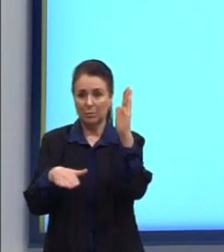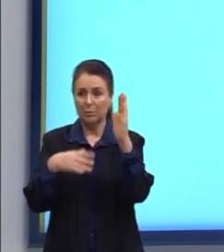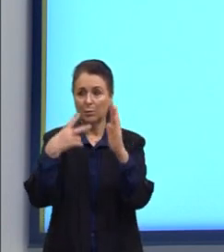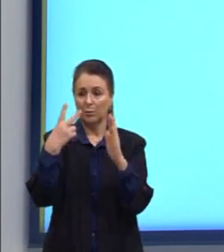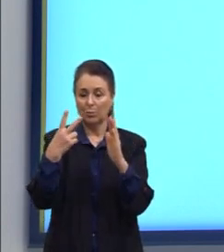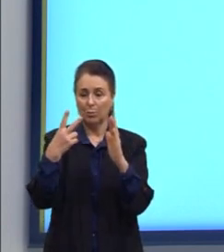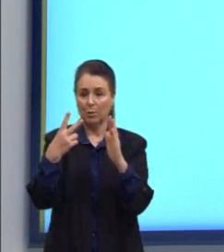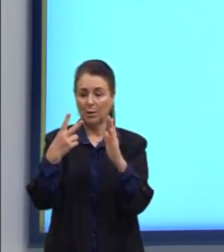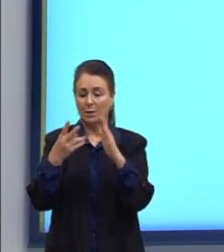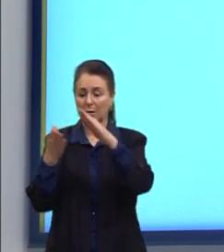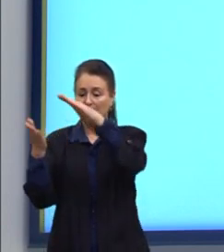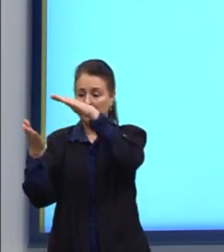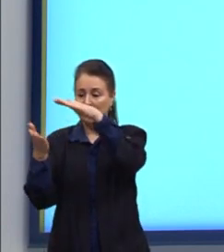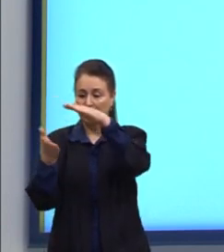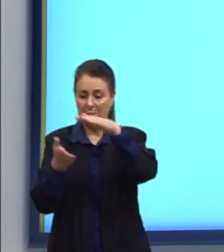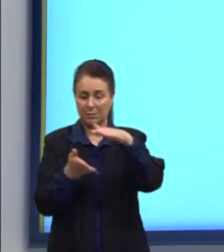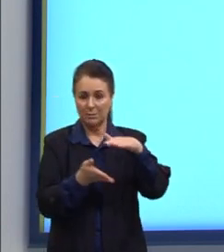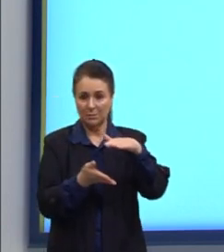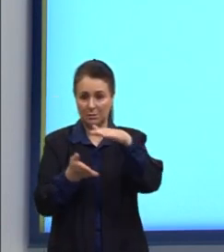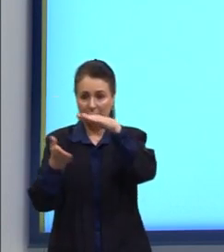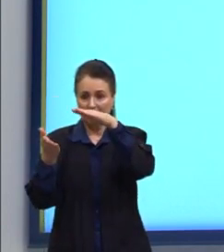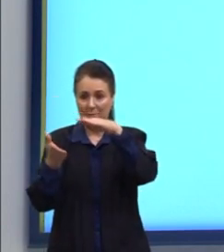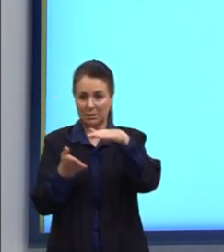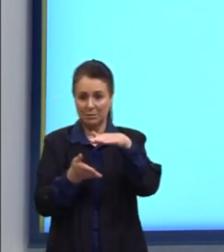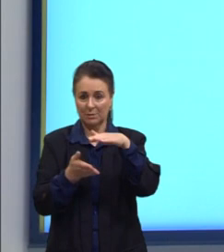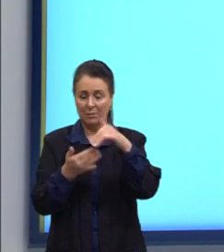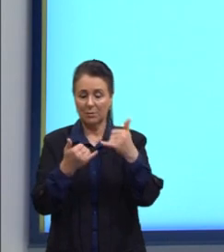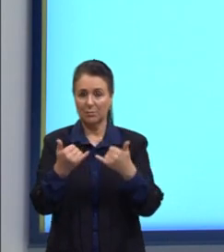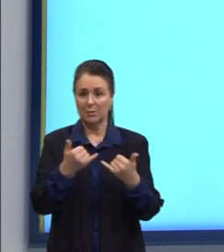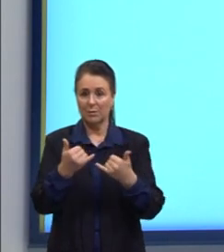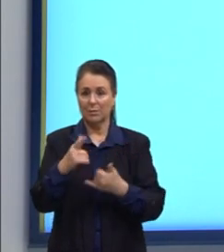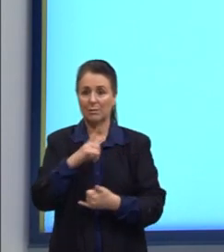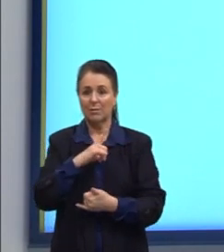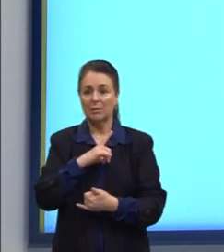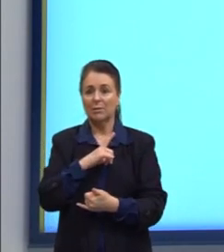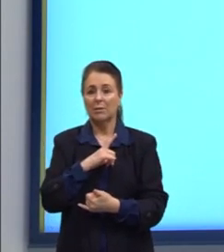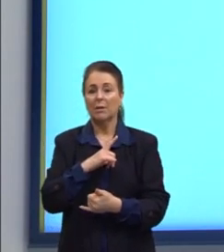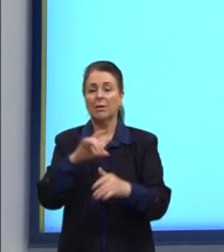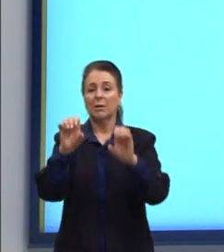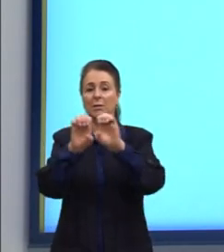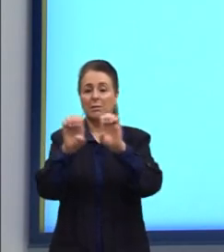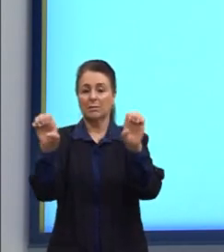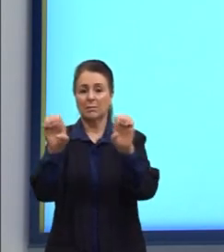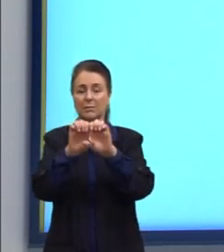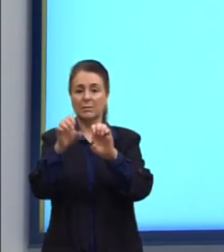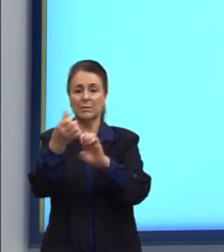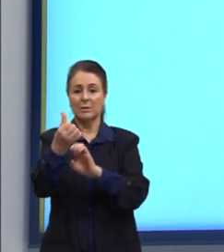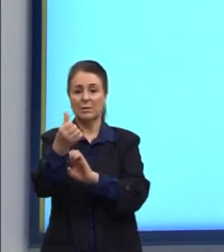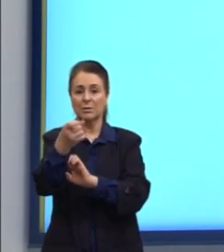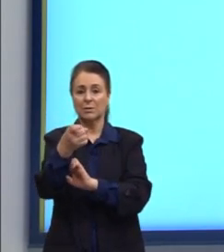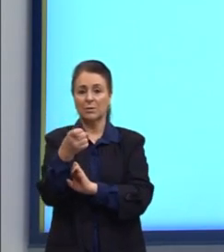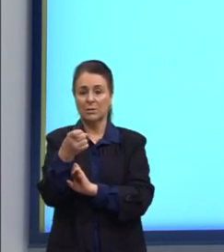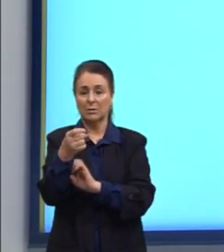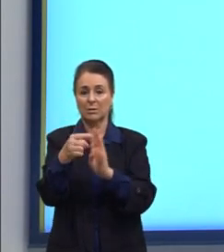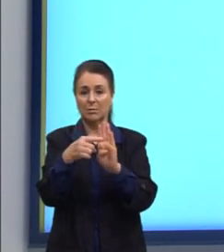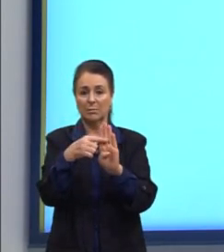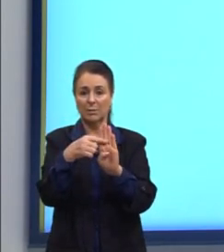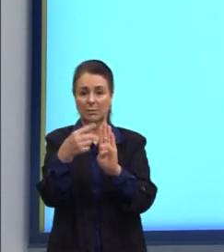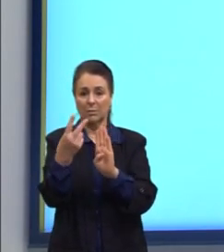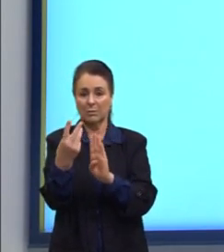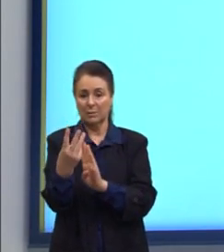retas paralelas então o nosso exemplo nós temos a equação 6x -